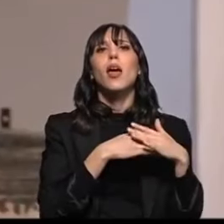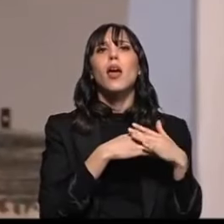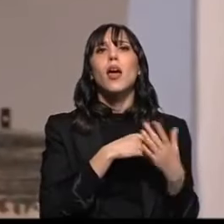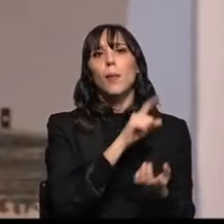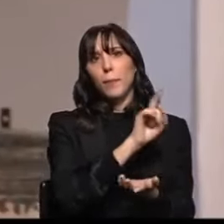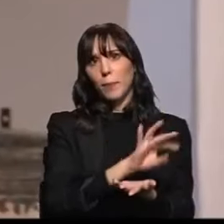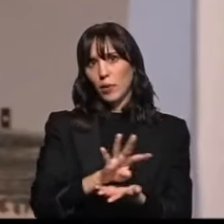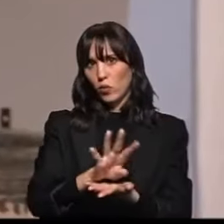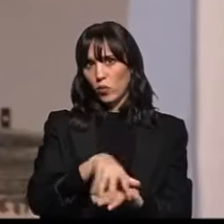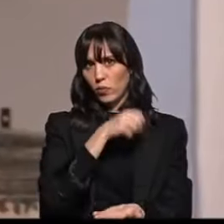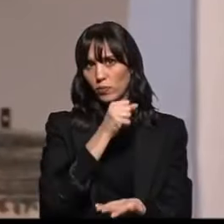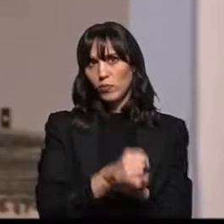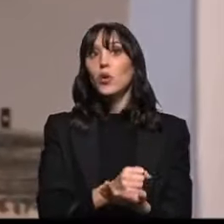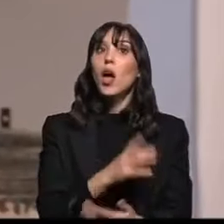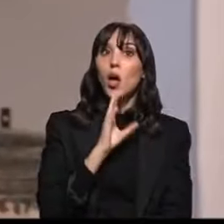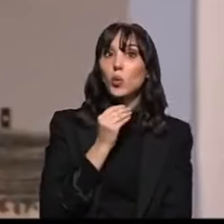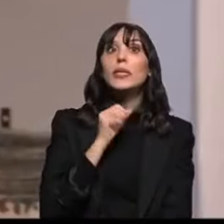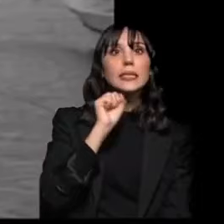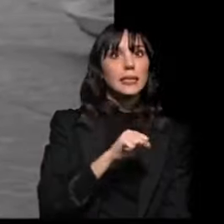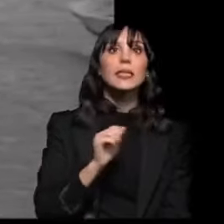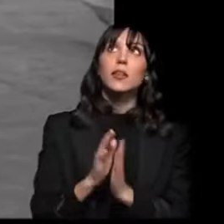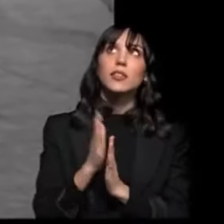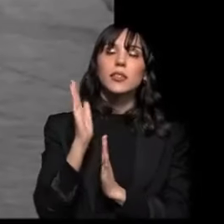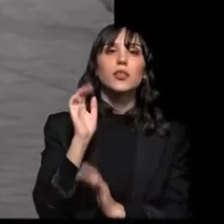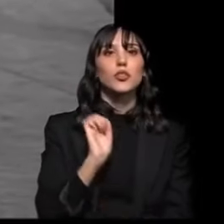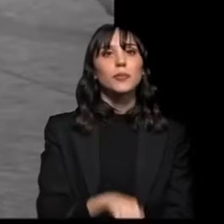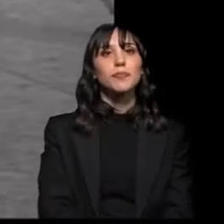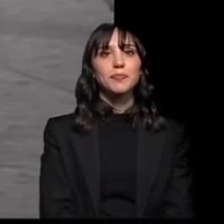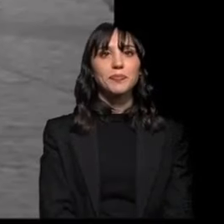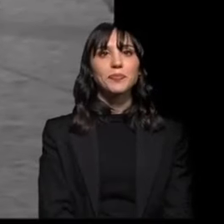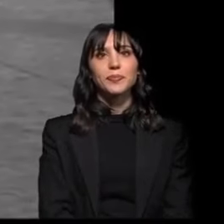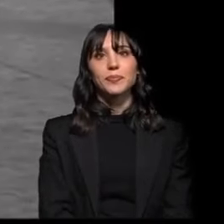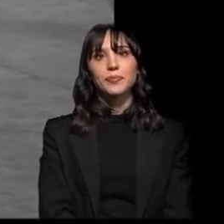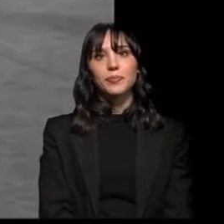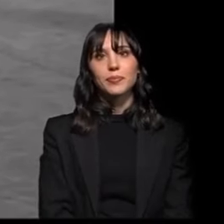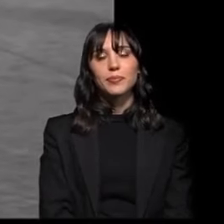era boa aluna? Sim, graças a Deus.